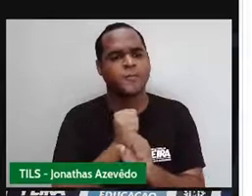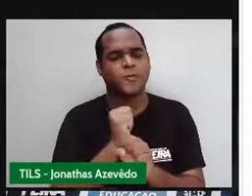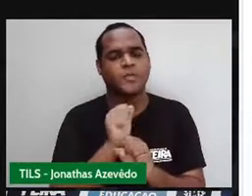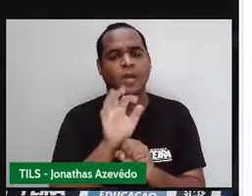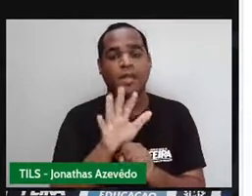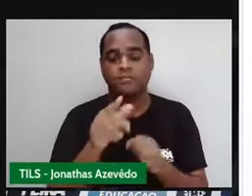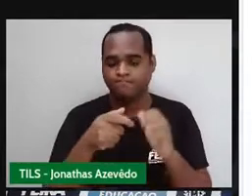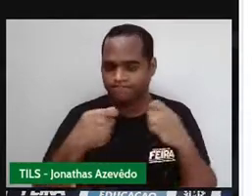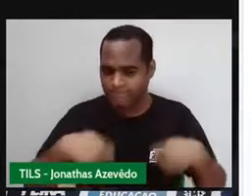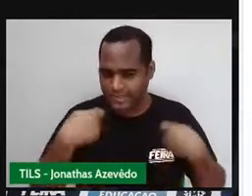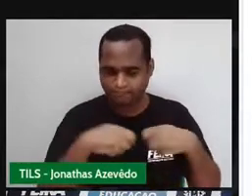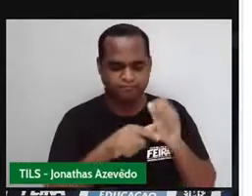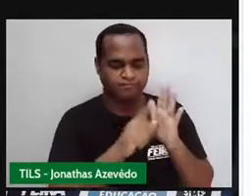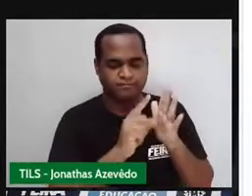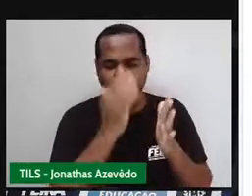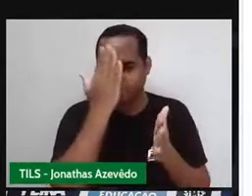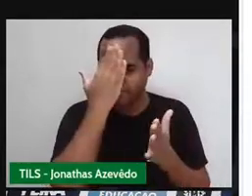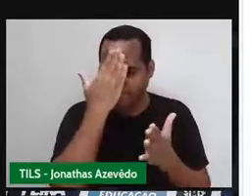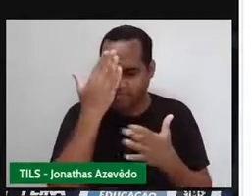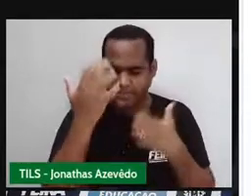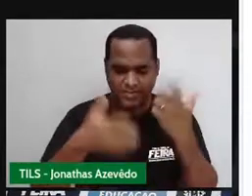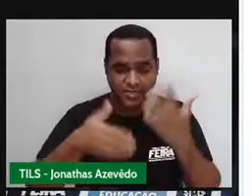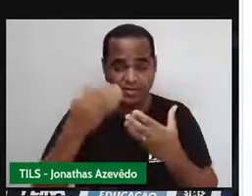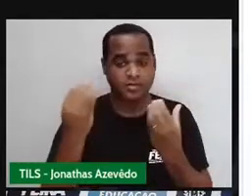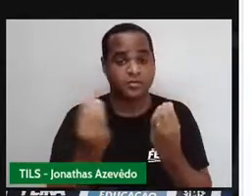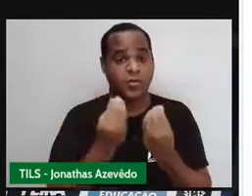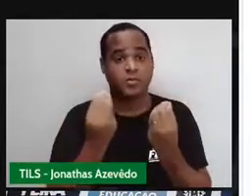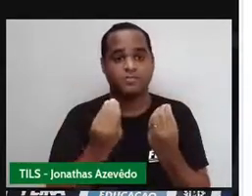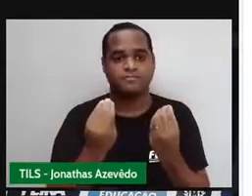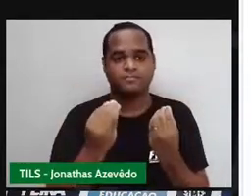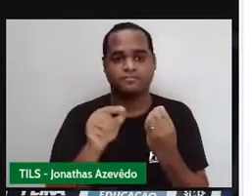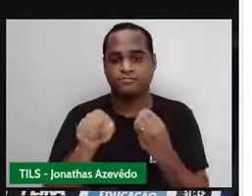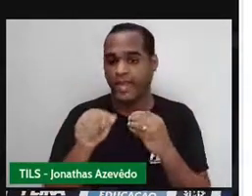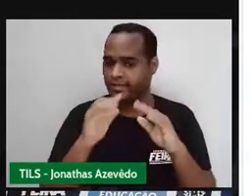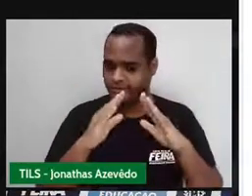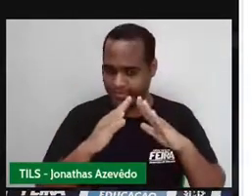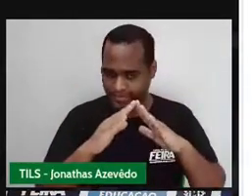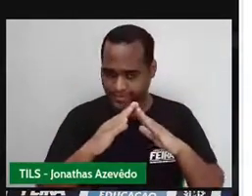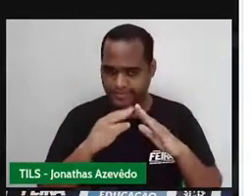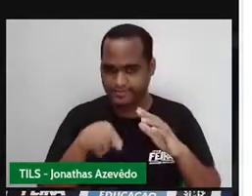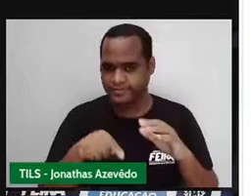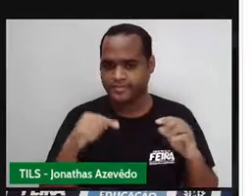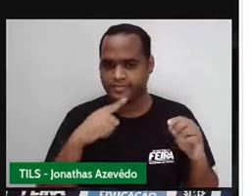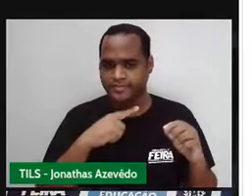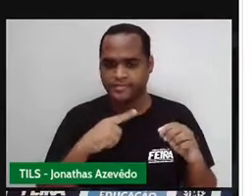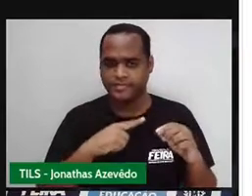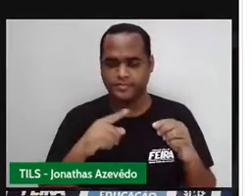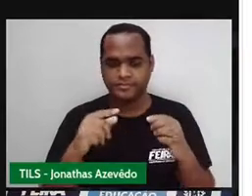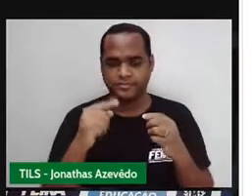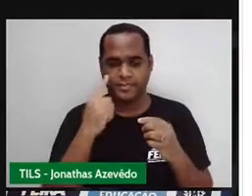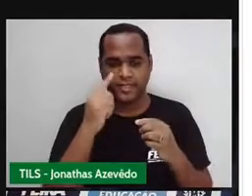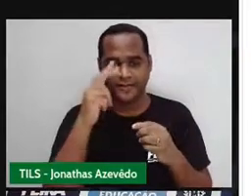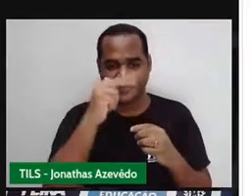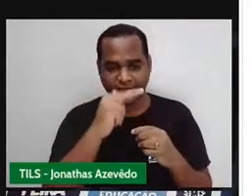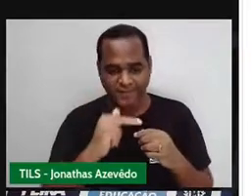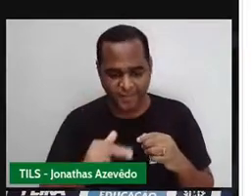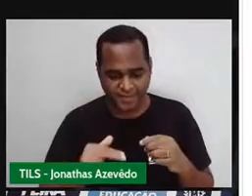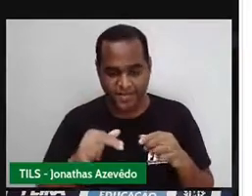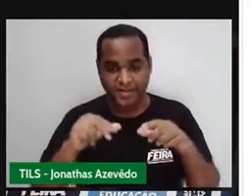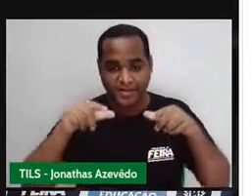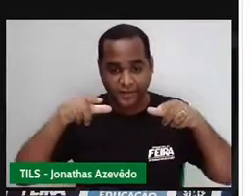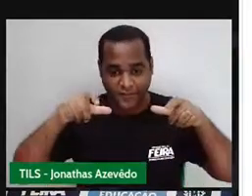saber o seguinte que né Essa casa conforme Itália ou do jeito que tá ali